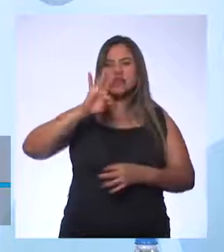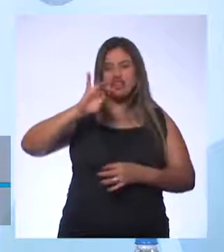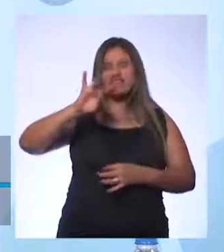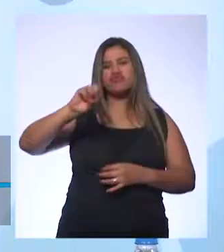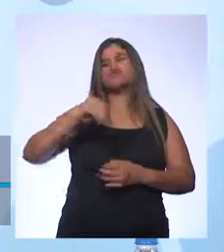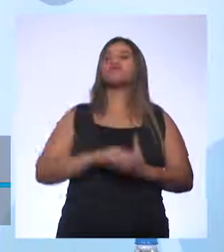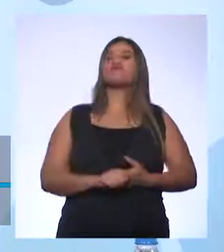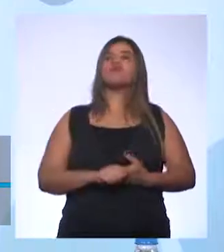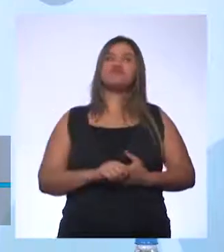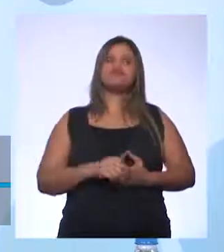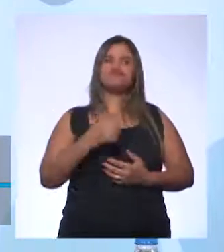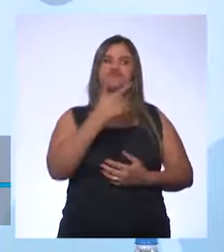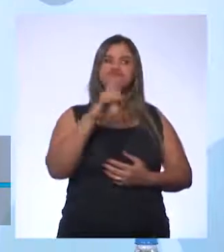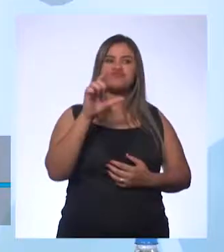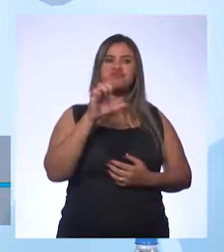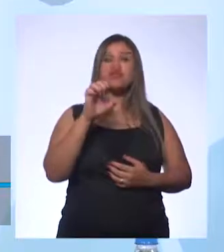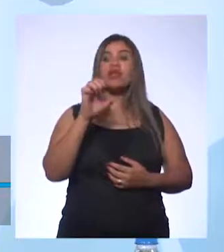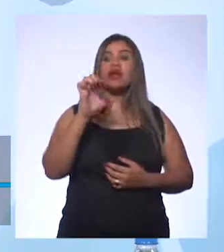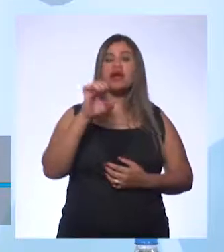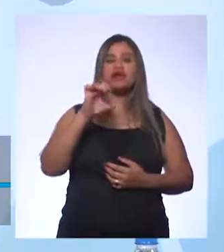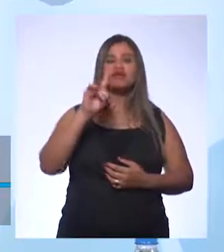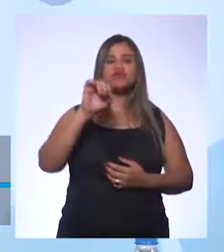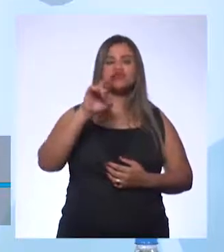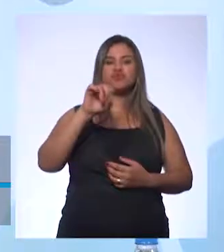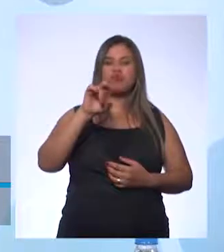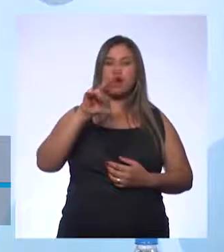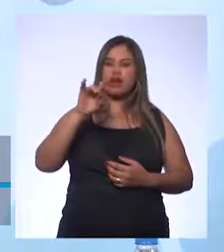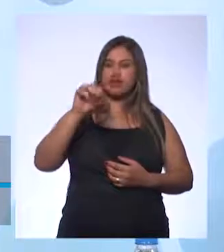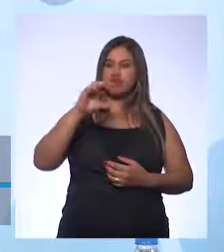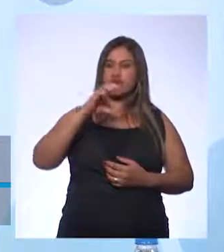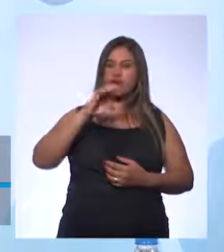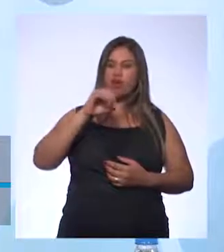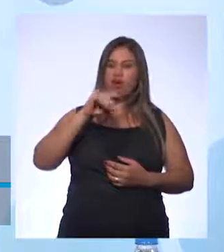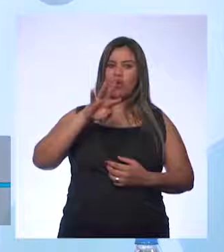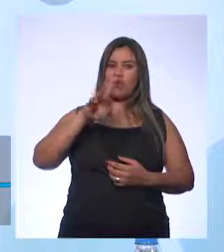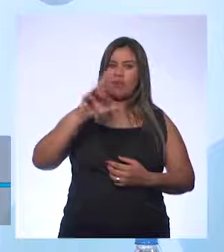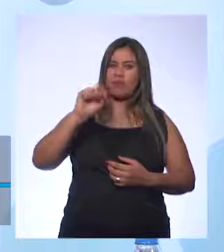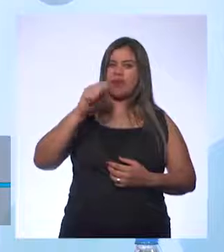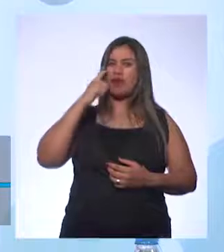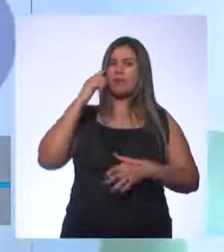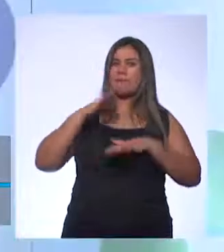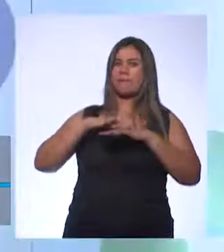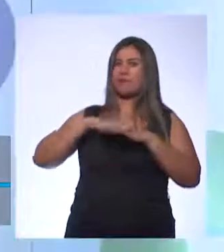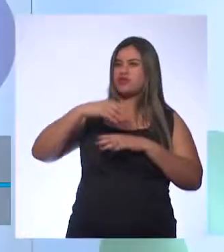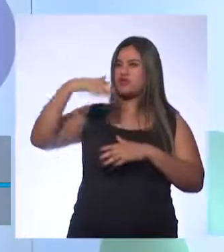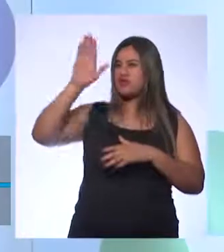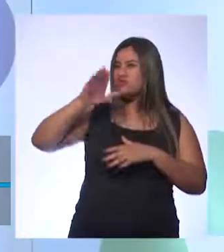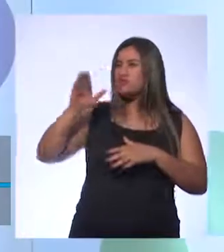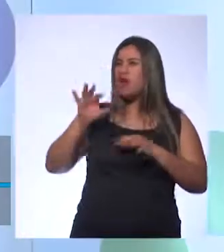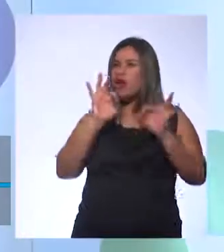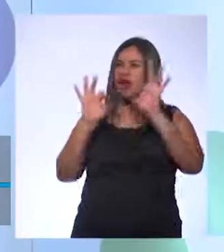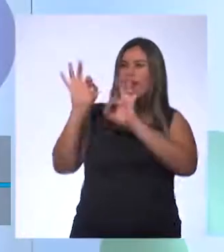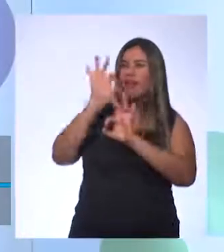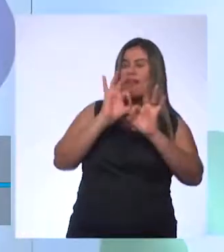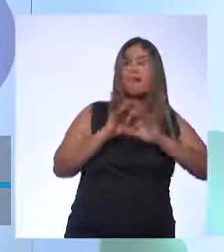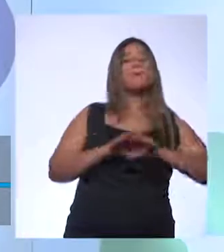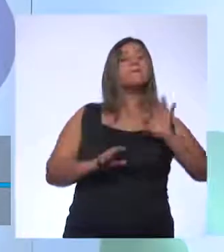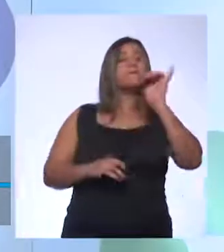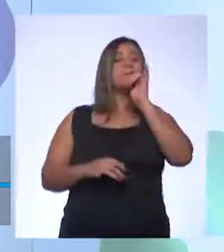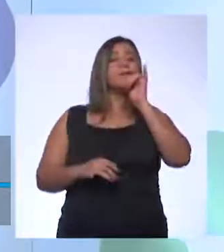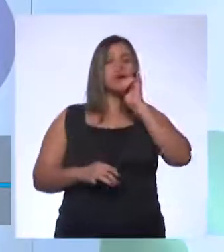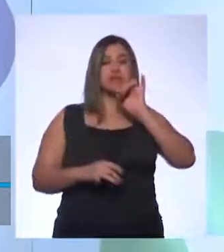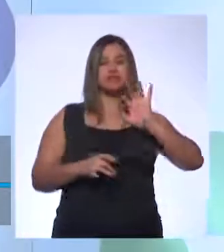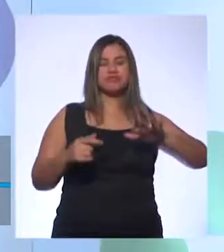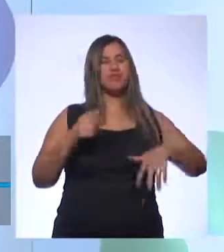artista, Eduardo Cobra, que faz obras magníficas. Quando a gente, desculpa interromper, professora, quando a gente vê algumas obras